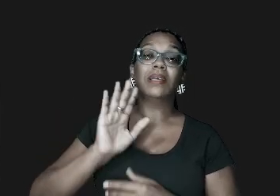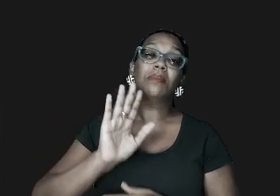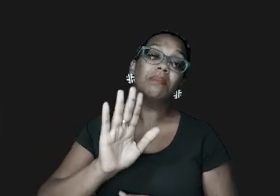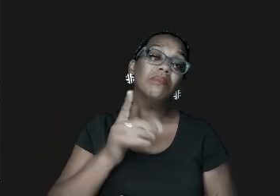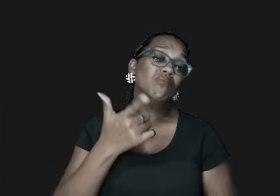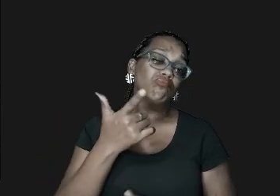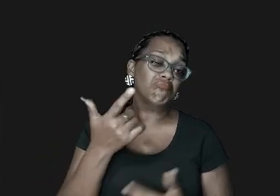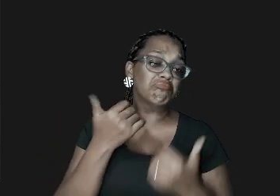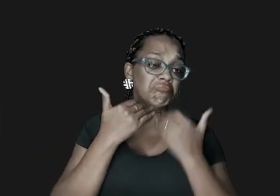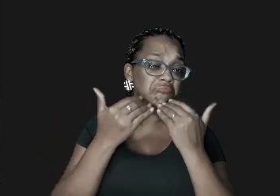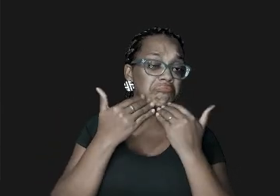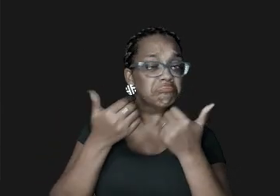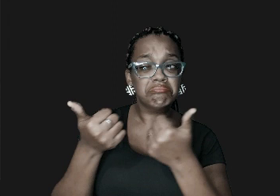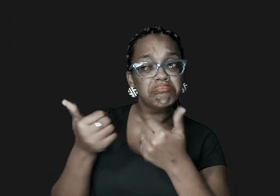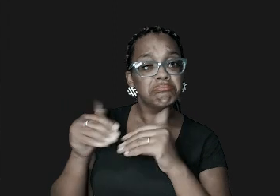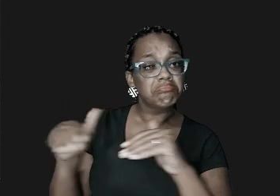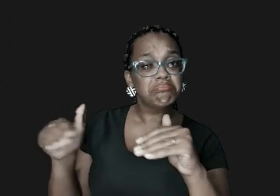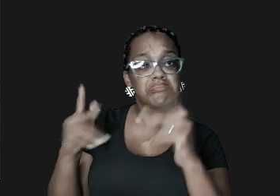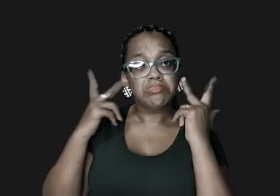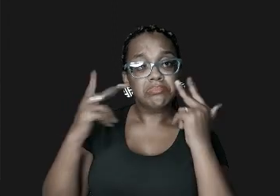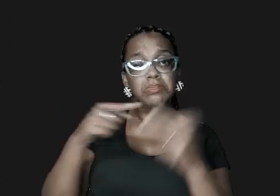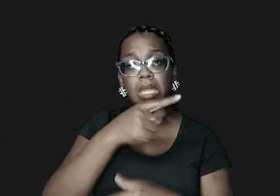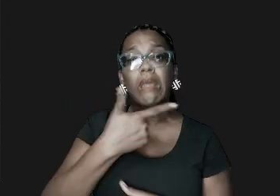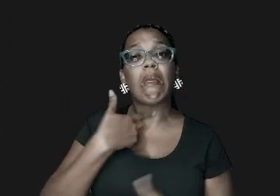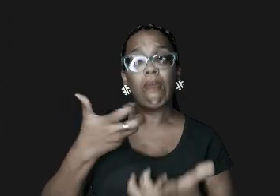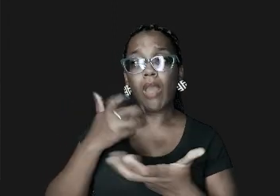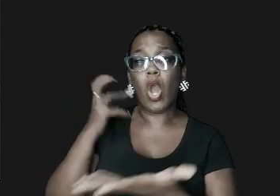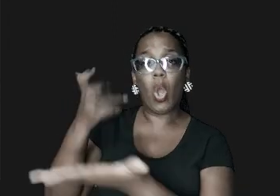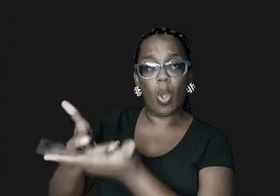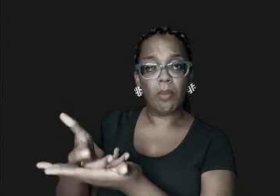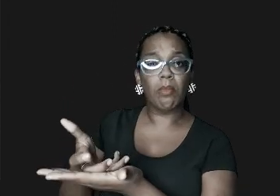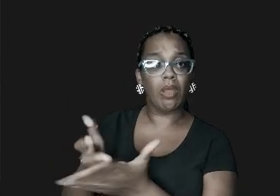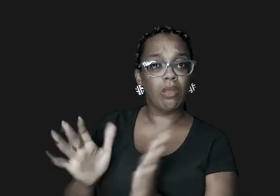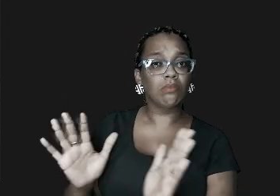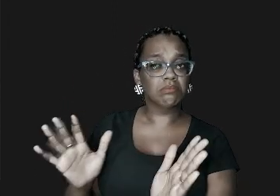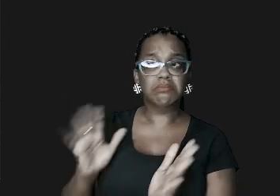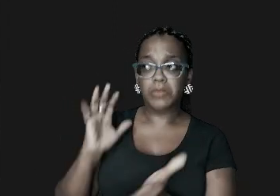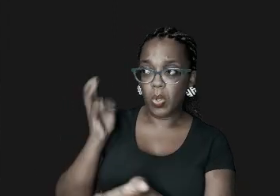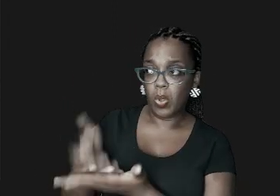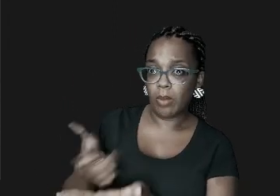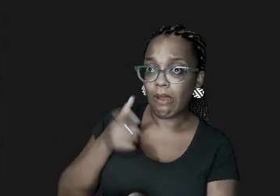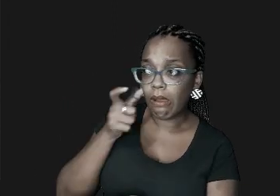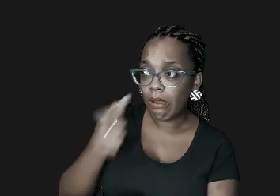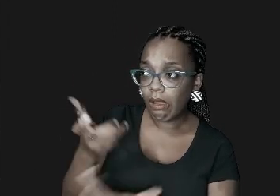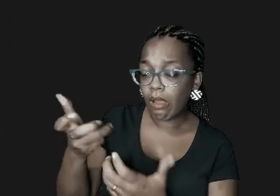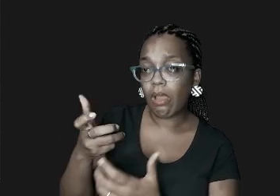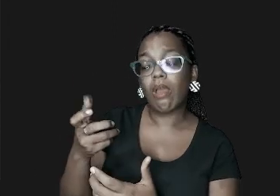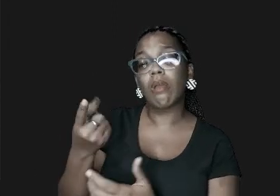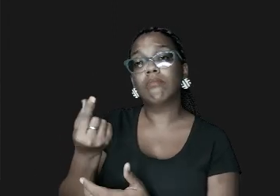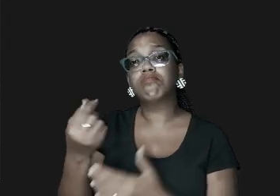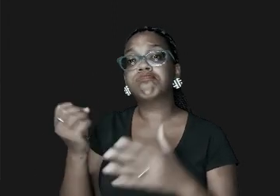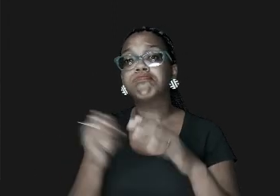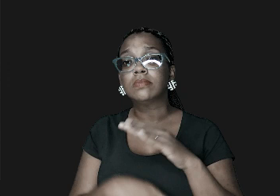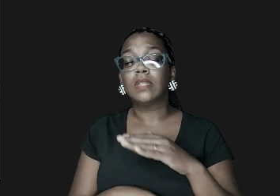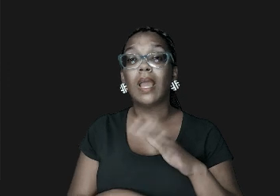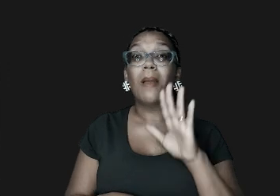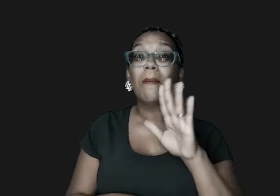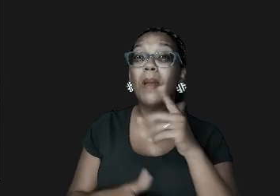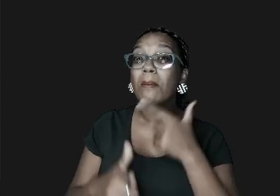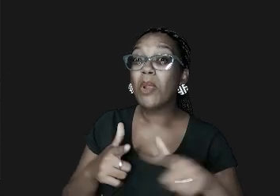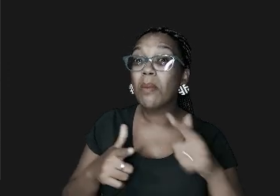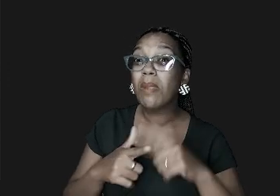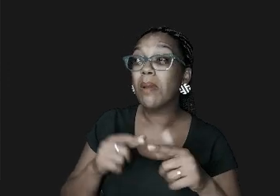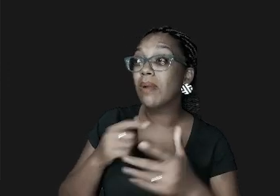preço do ativo para cima a princípio não tem nada demais desde que o jeito realmente queira comprar aquele ativo e seja uma compra